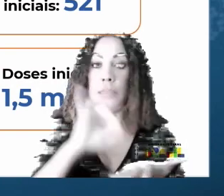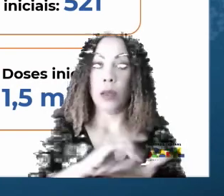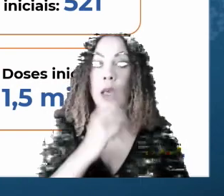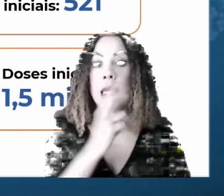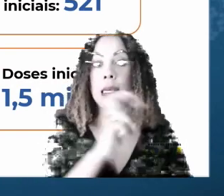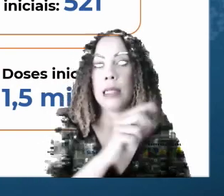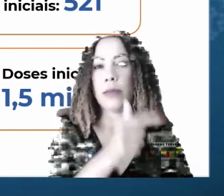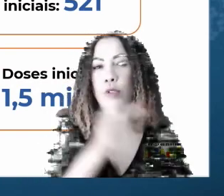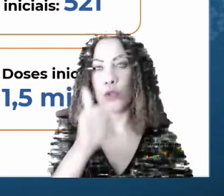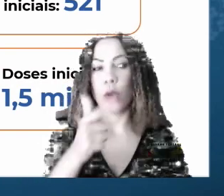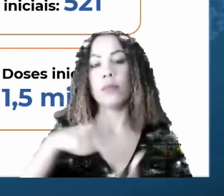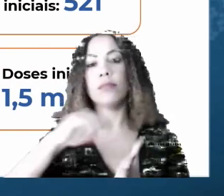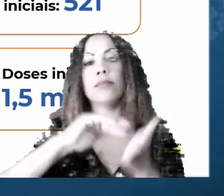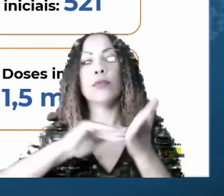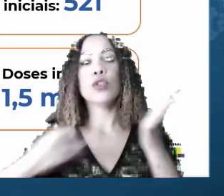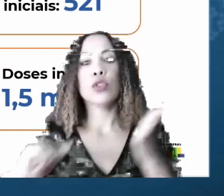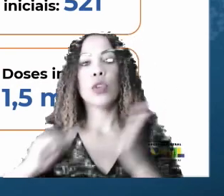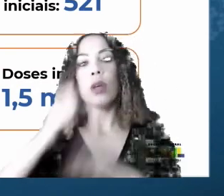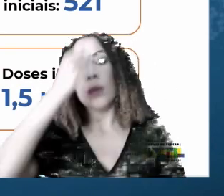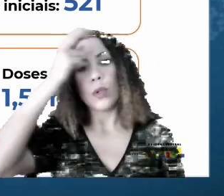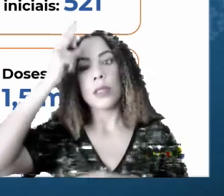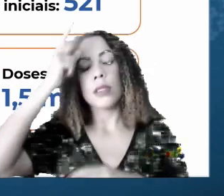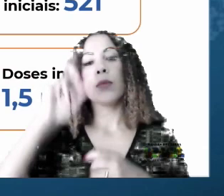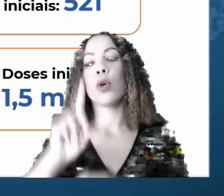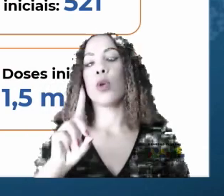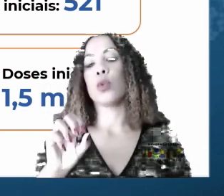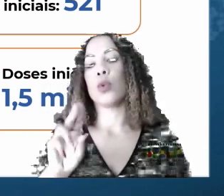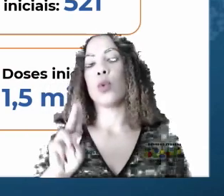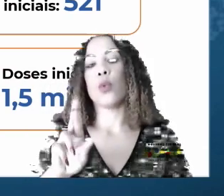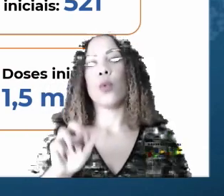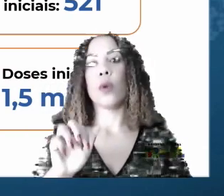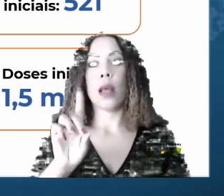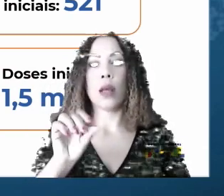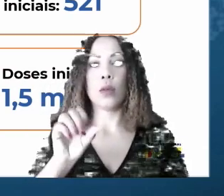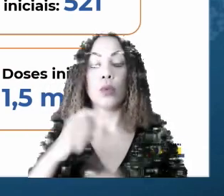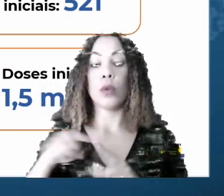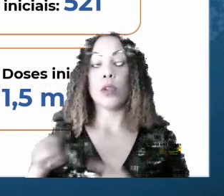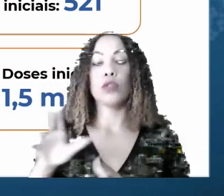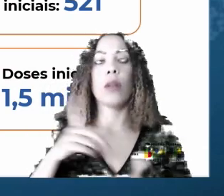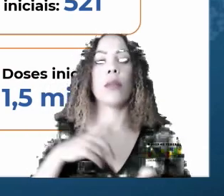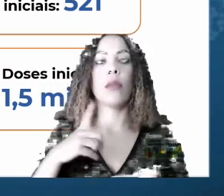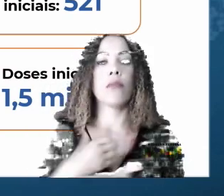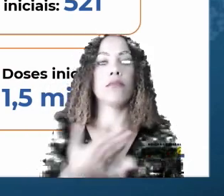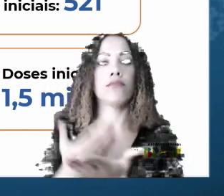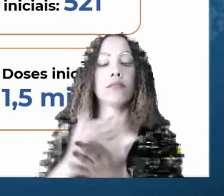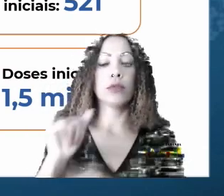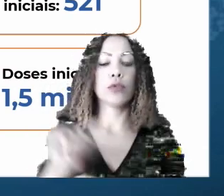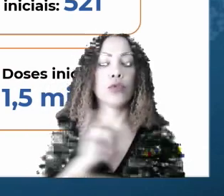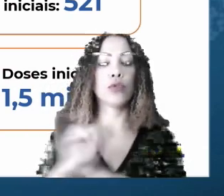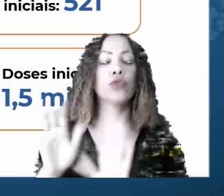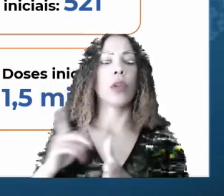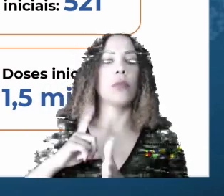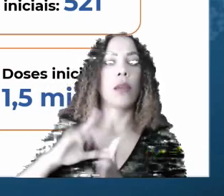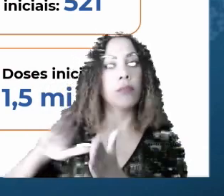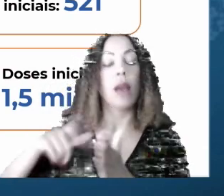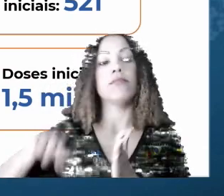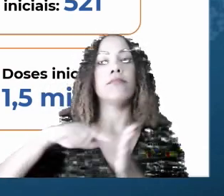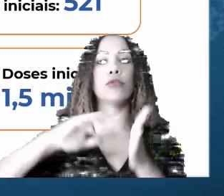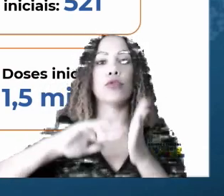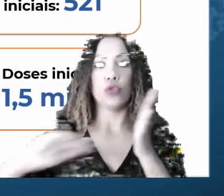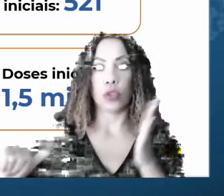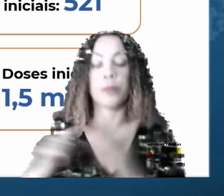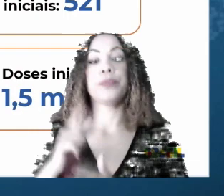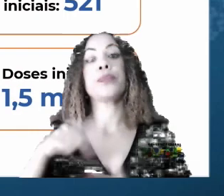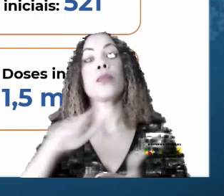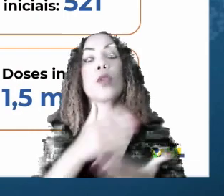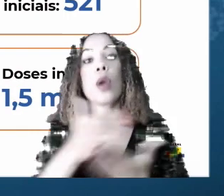nós tiramos o município de Dourados, porque eles já estavam com uma estratégia, com um estudo de campo em andamento. E aí começamos a vacinação com 10 a